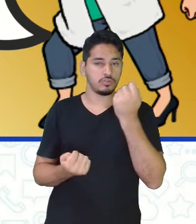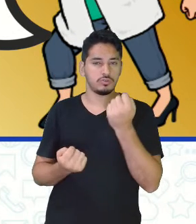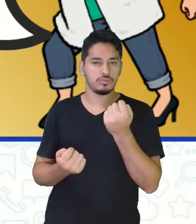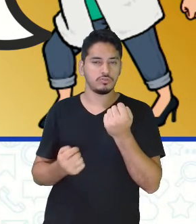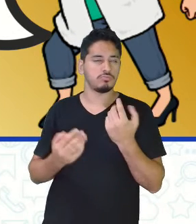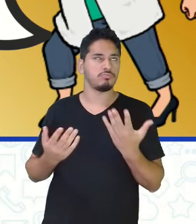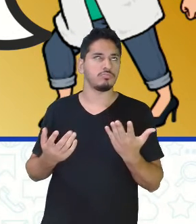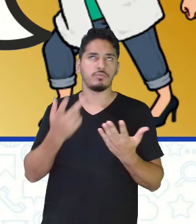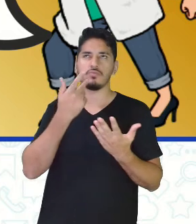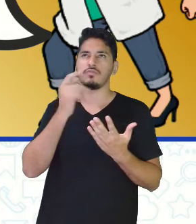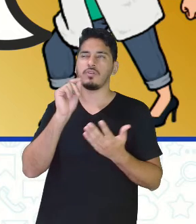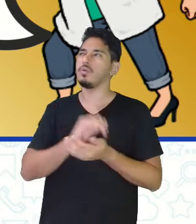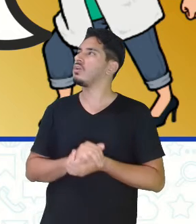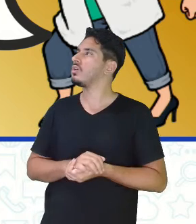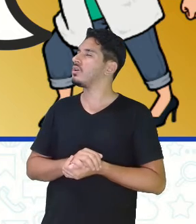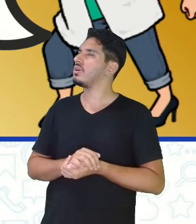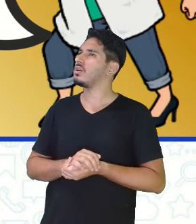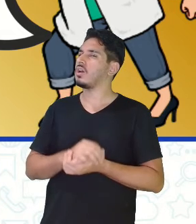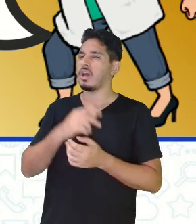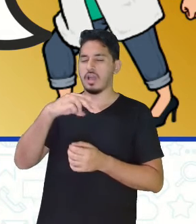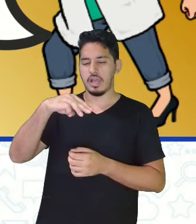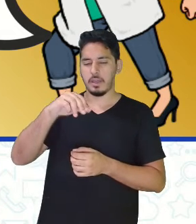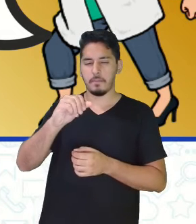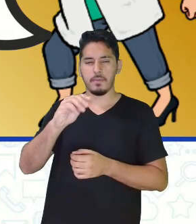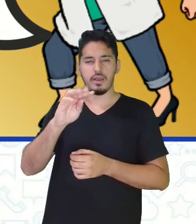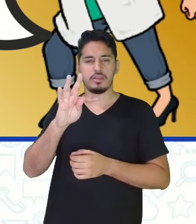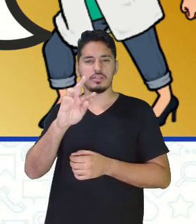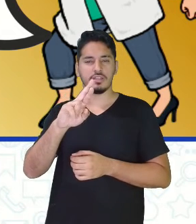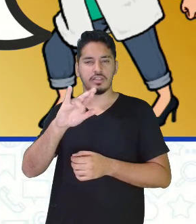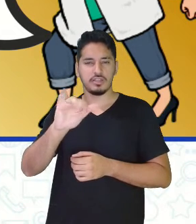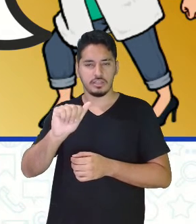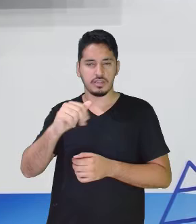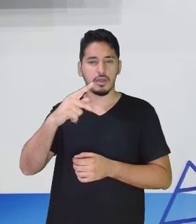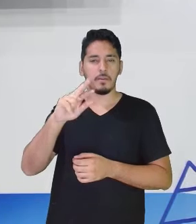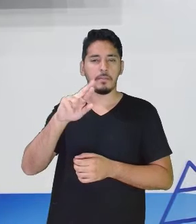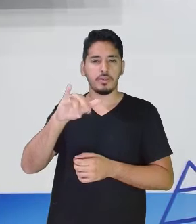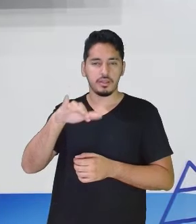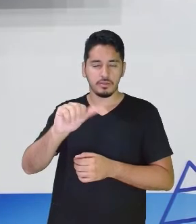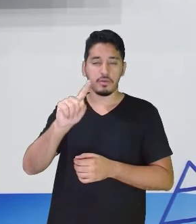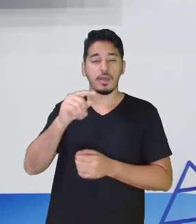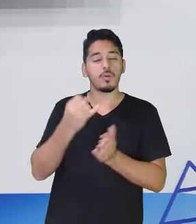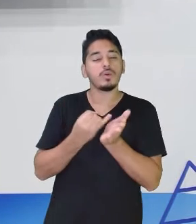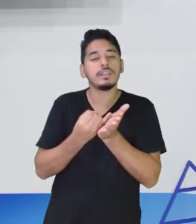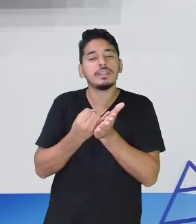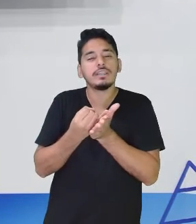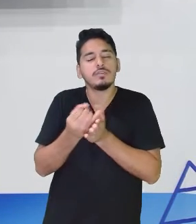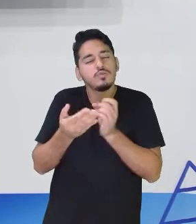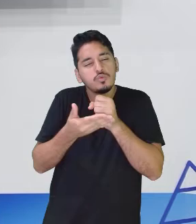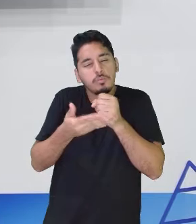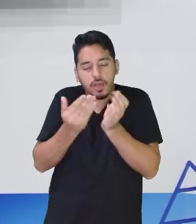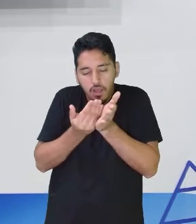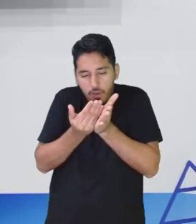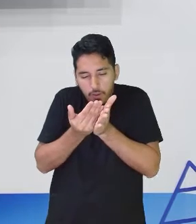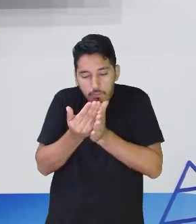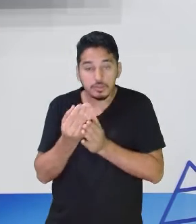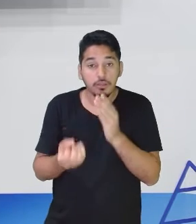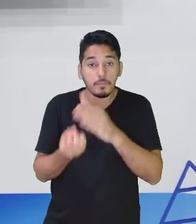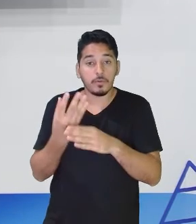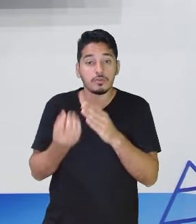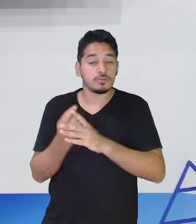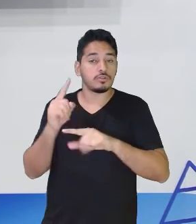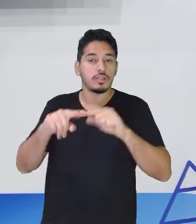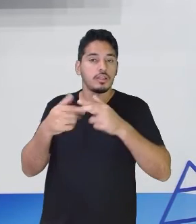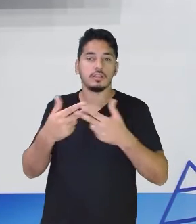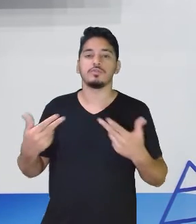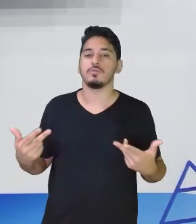gente pode dizer aí que a matéria-prima, né, seria o início, a base da produção de